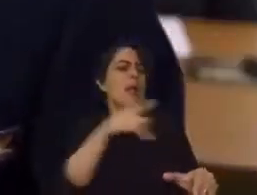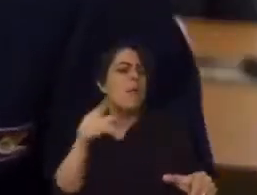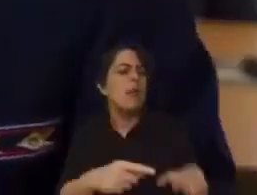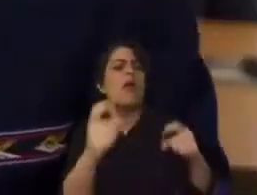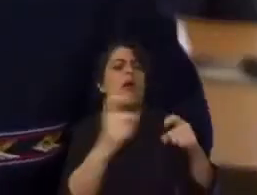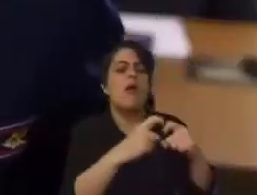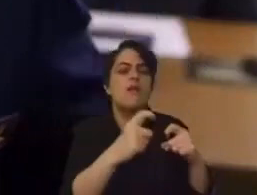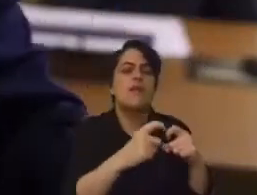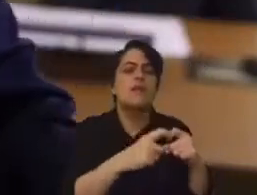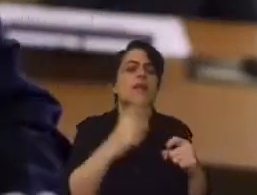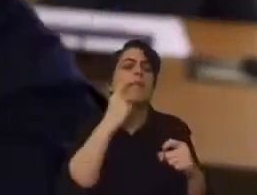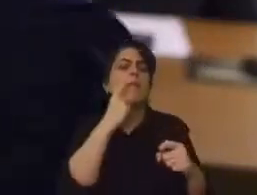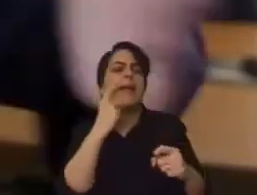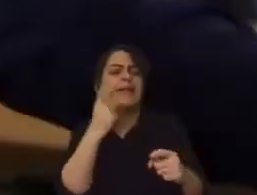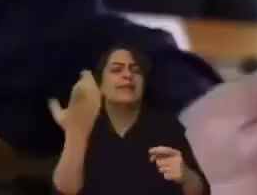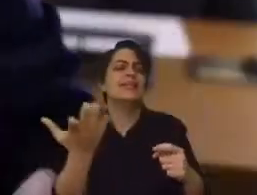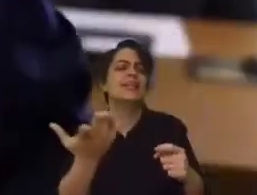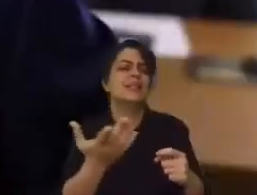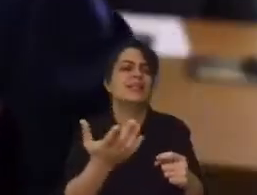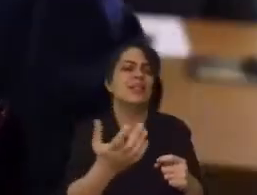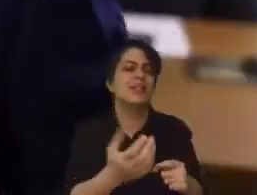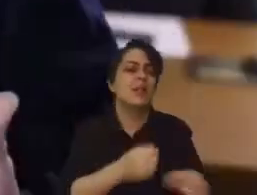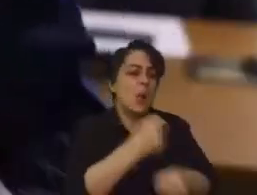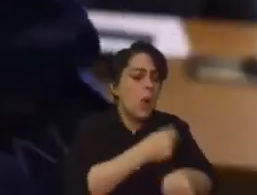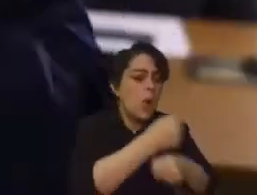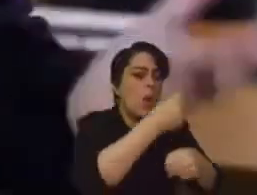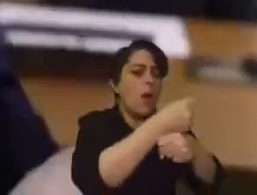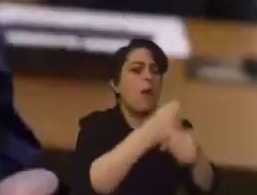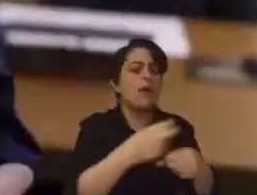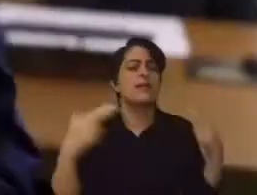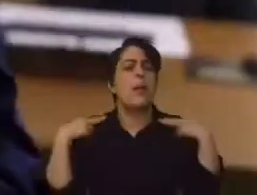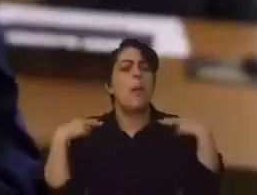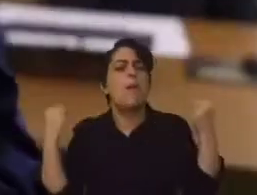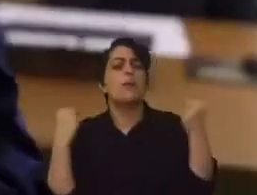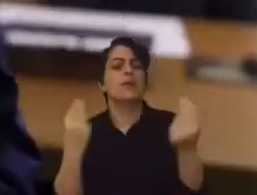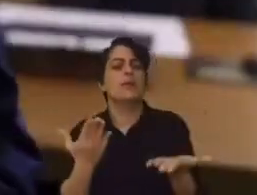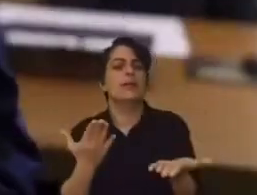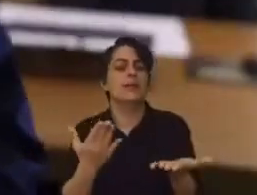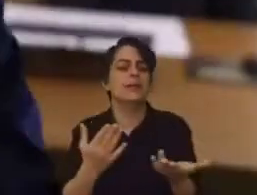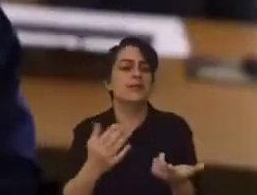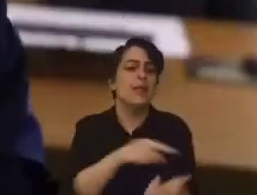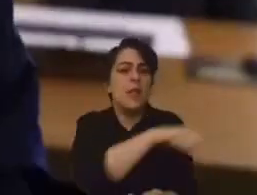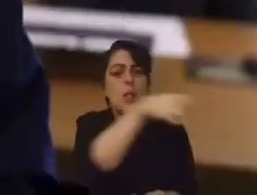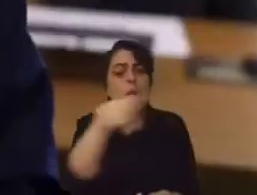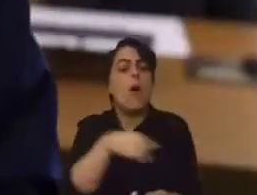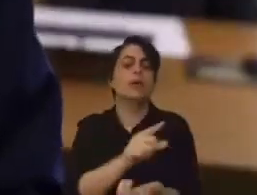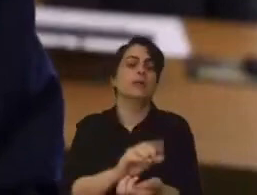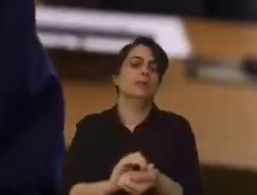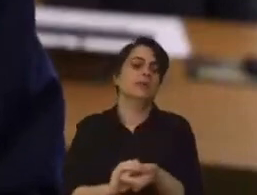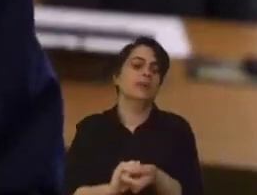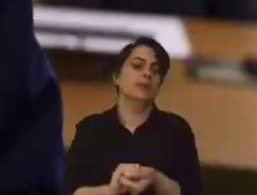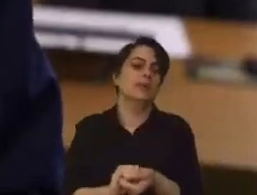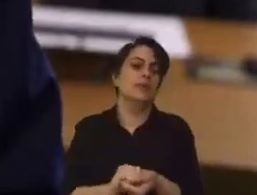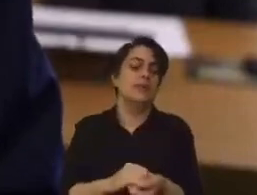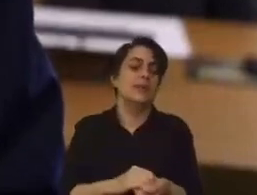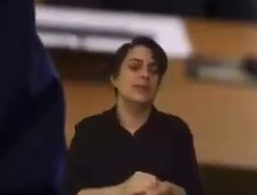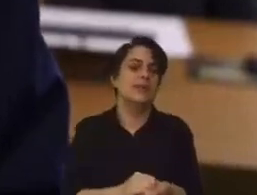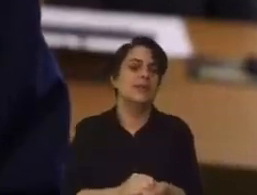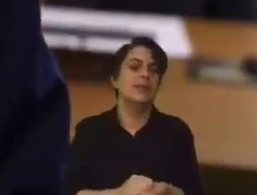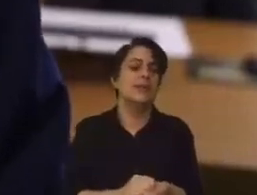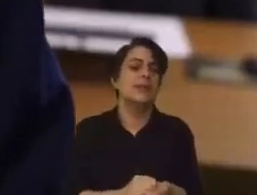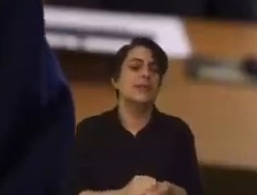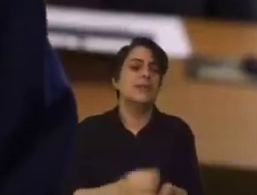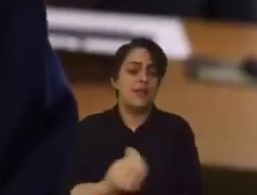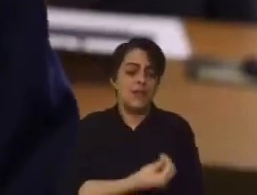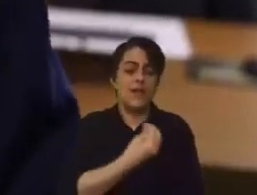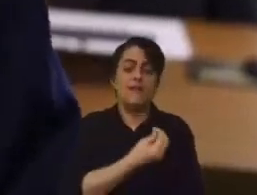cientistas, pelos pedreiros, pelos motoristas, sabe? Por todo mundo que vive do mundo do trabalho.